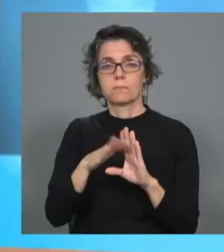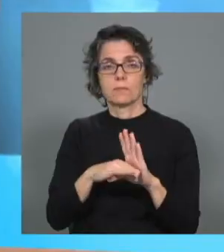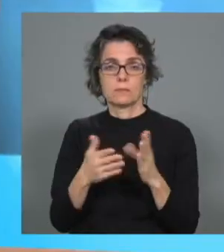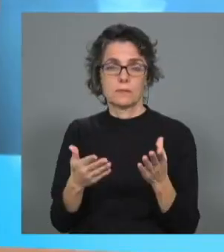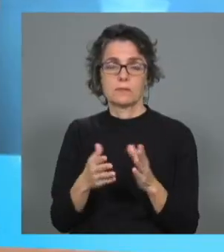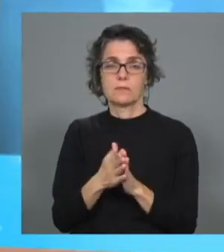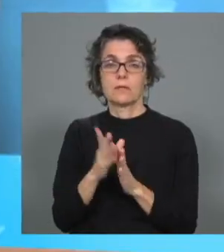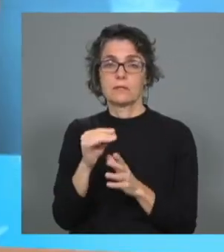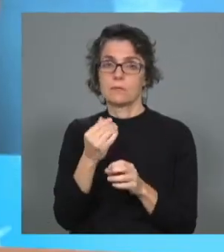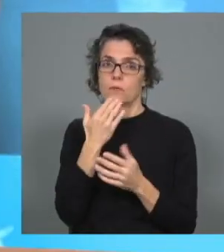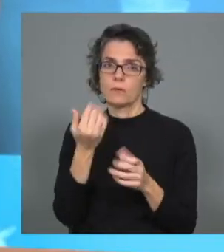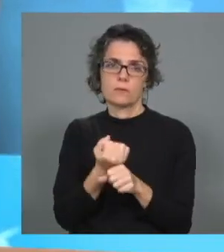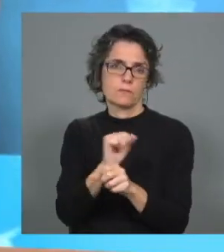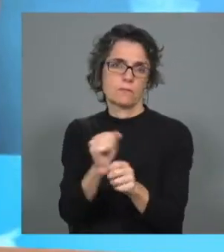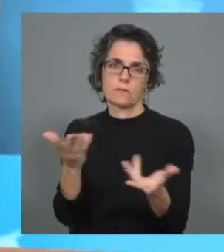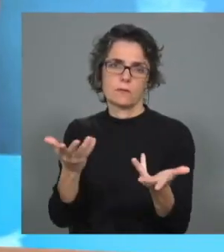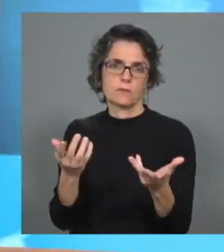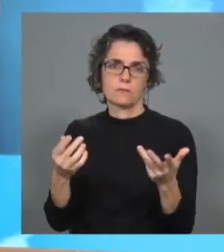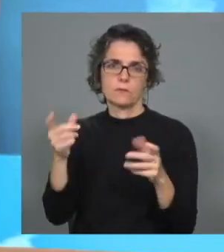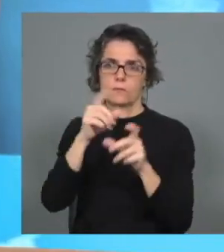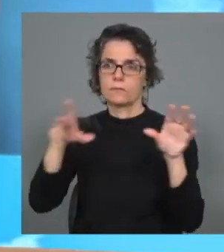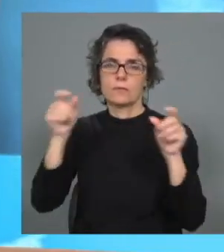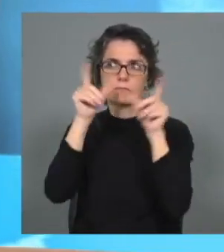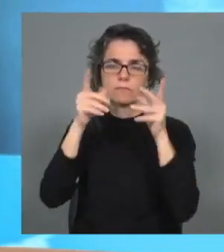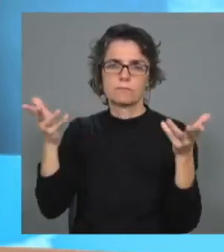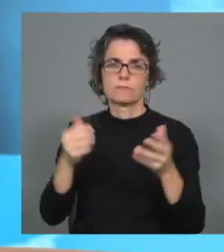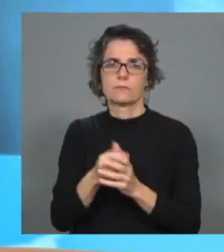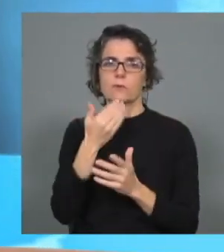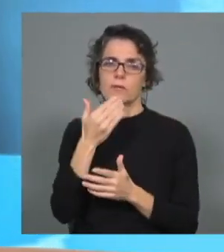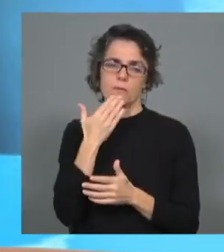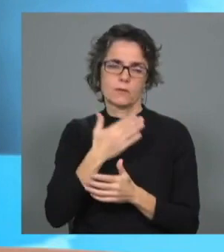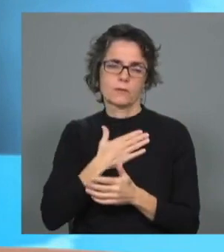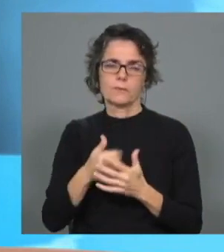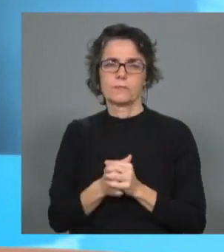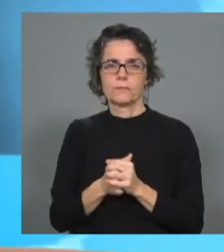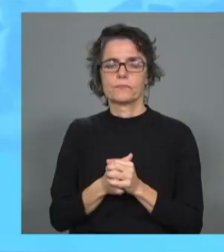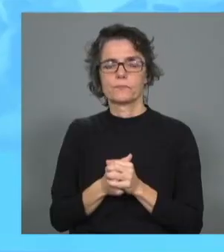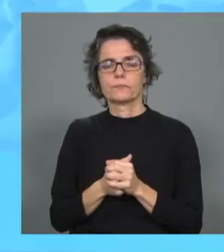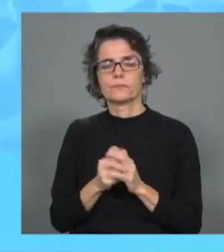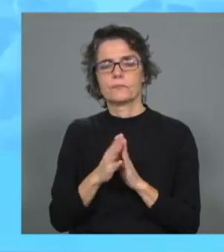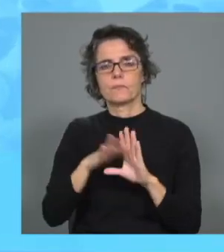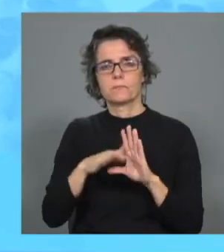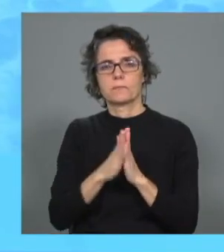fazendo para mobilizar toda a sociedade em torno desta causa. Muito obrigado por ter estado aqui no programa Eclésia.